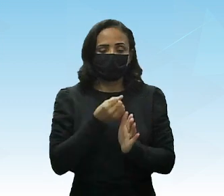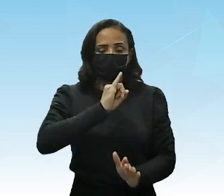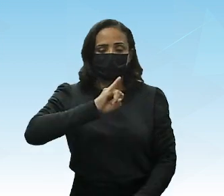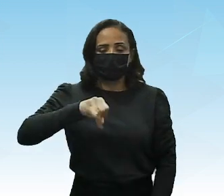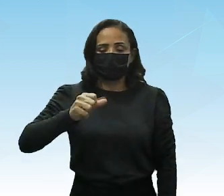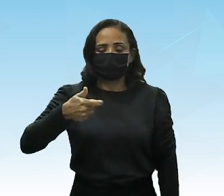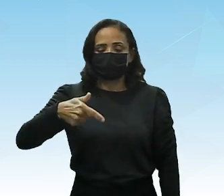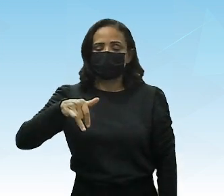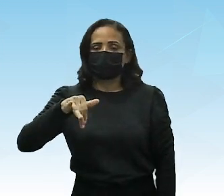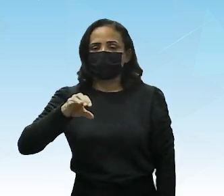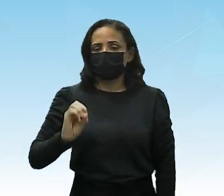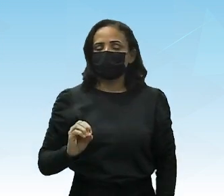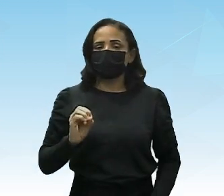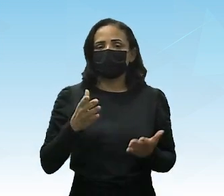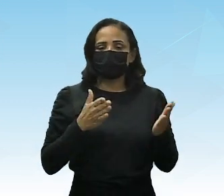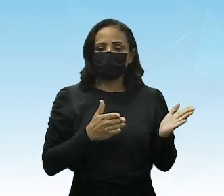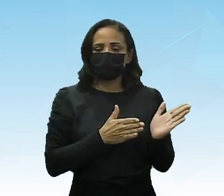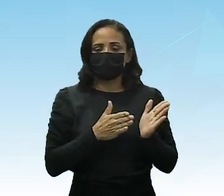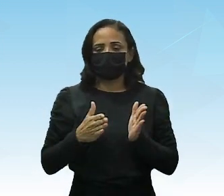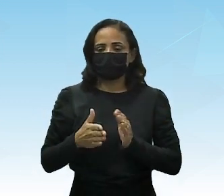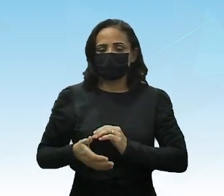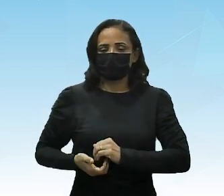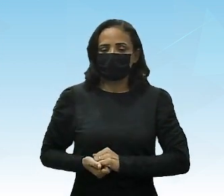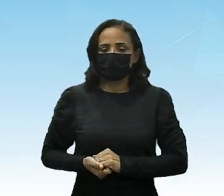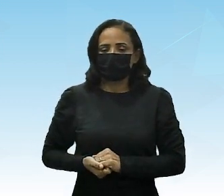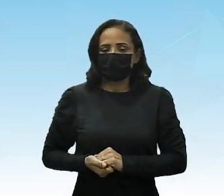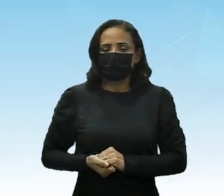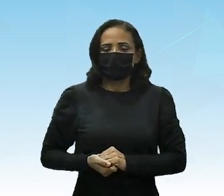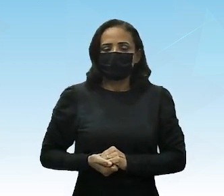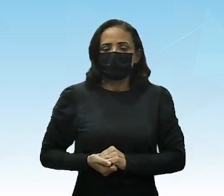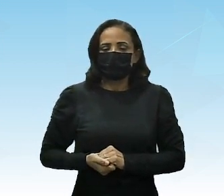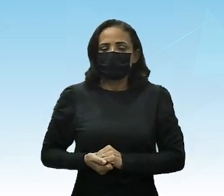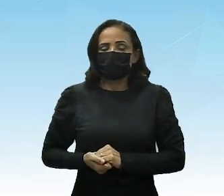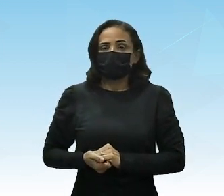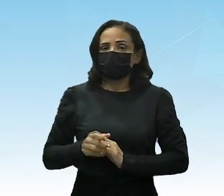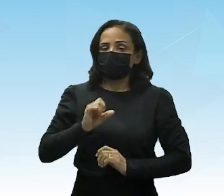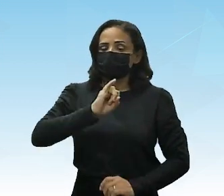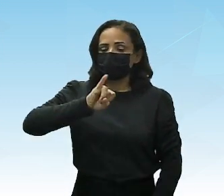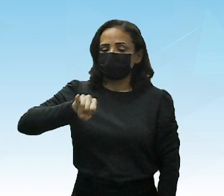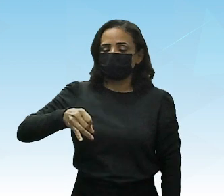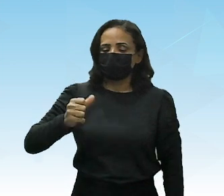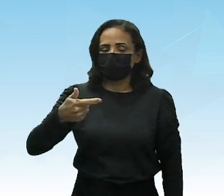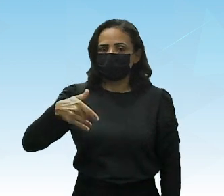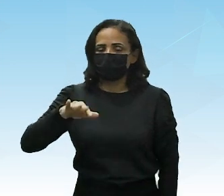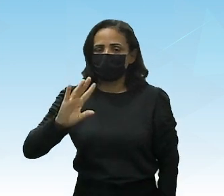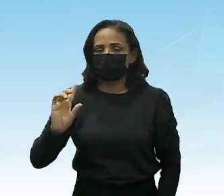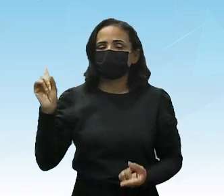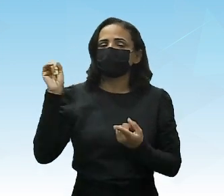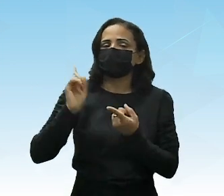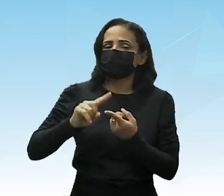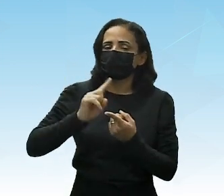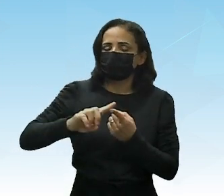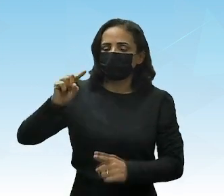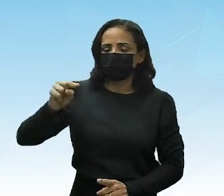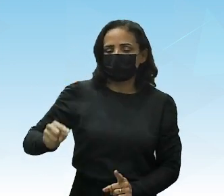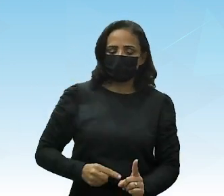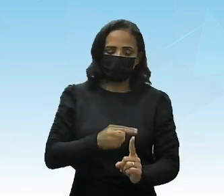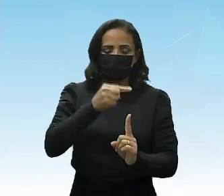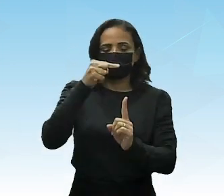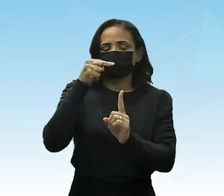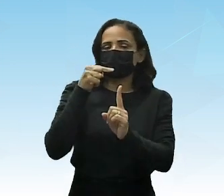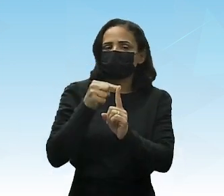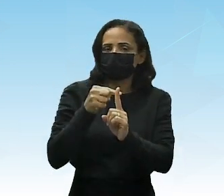o estímulo. Então João, ele também é positivo. Então, como ele quer, na